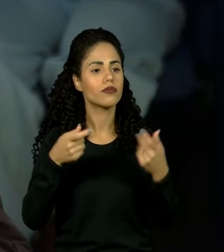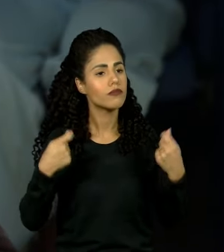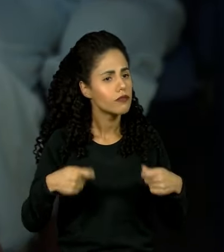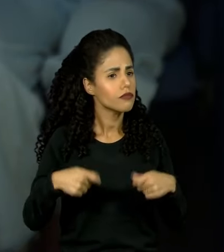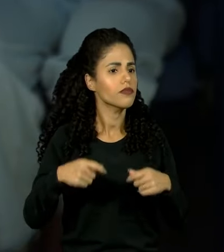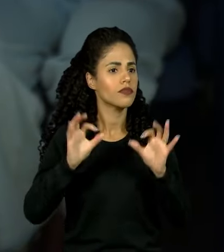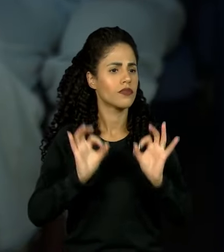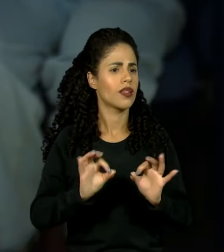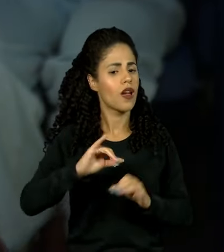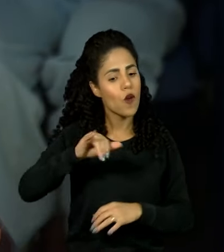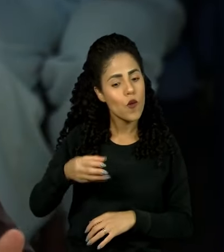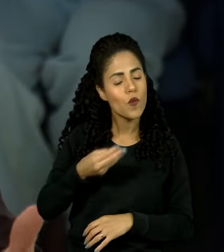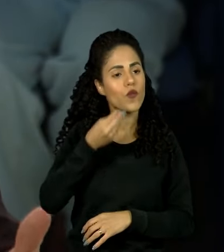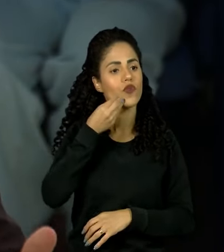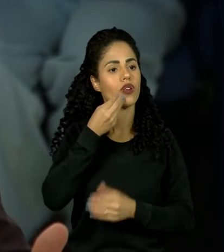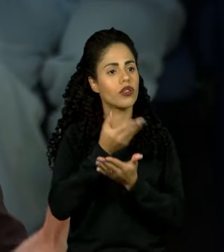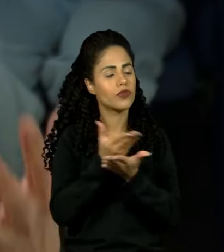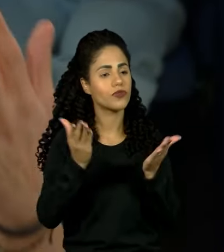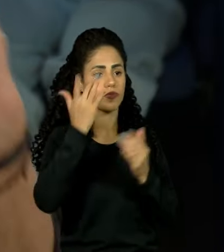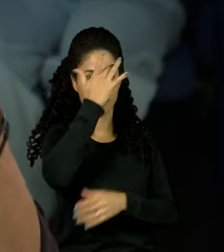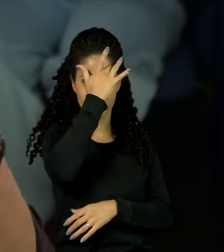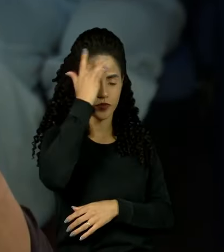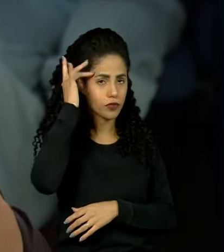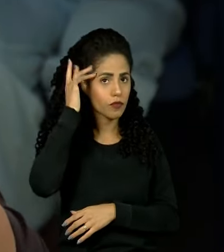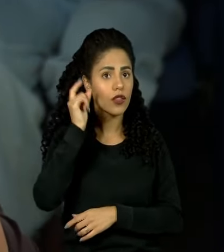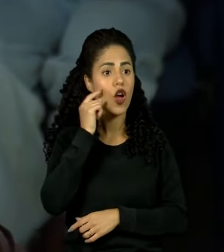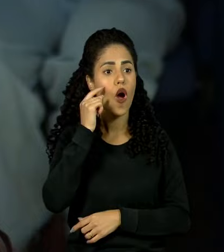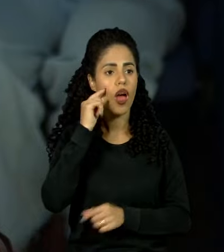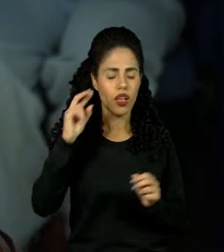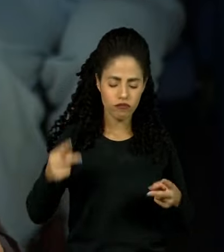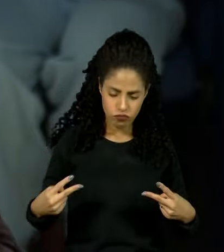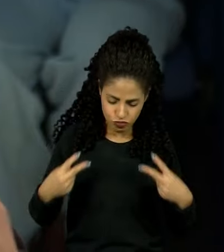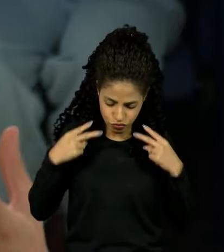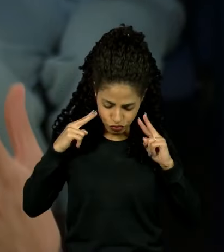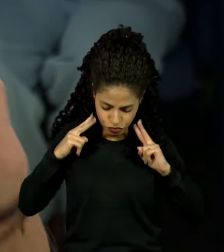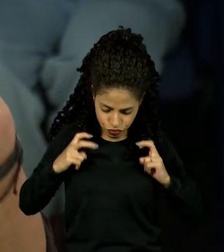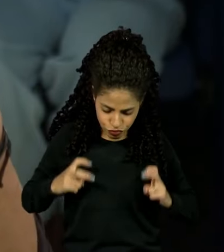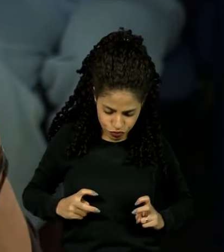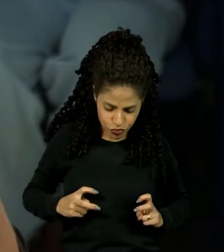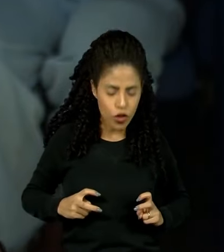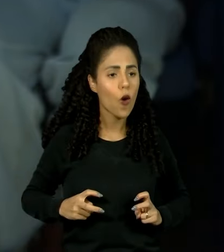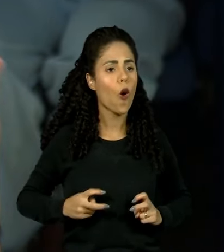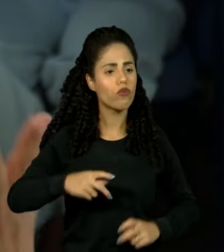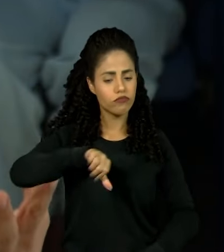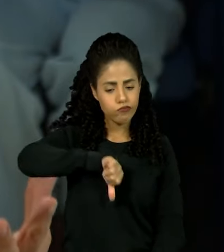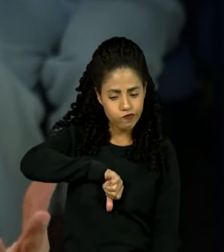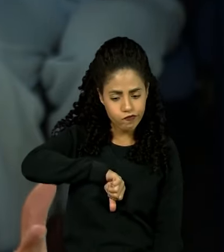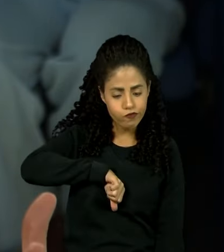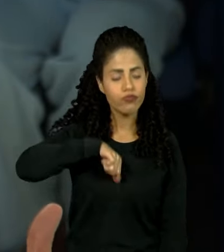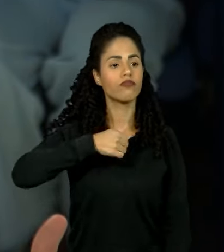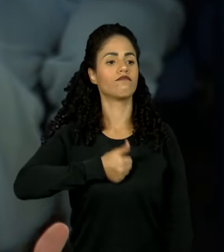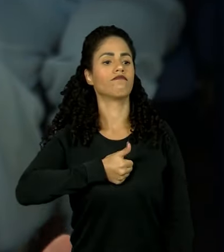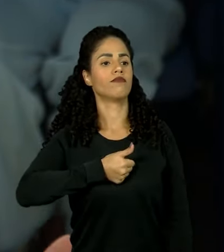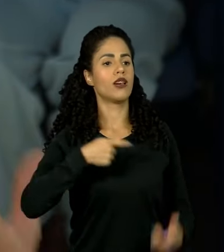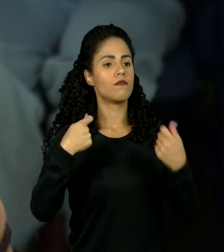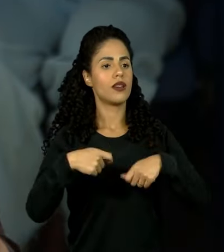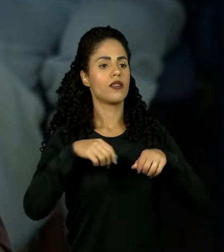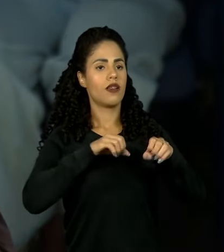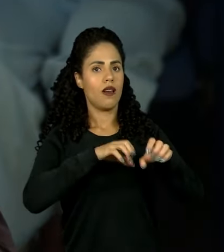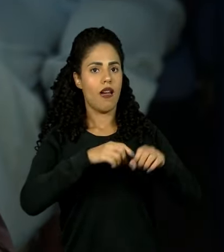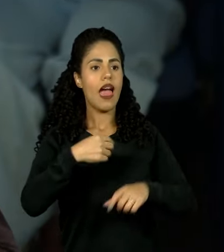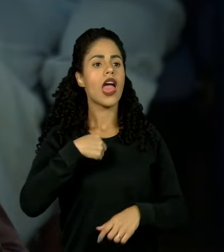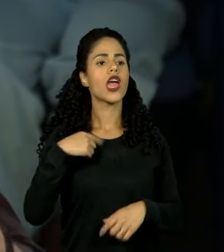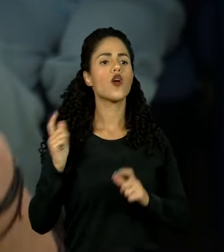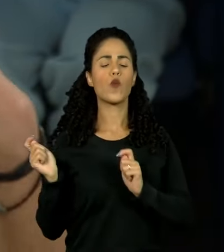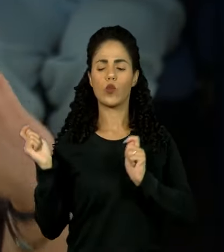quando você dá oportunidade quando a pessoa Primeiro ela olha para ela mesma né Essa coisa da autoestima que é tão fundamental na educação né eu